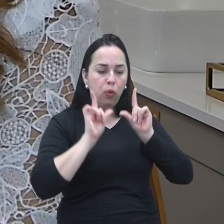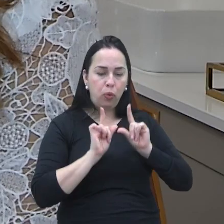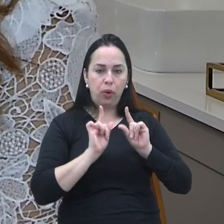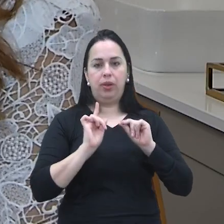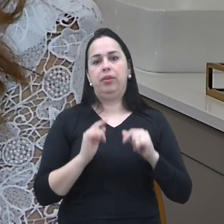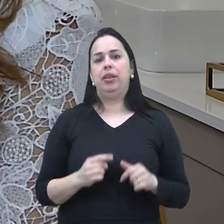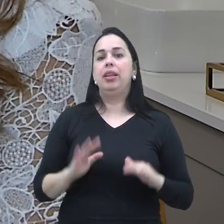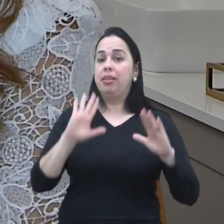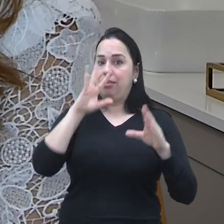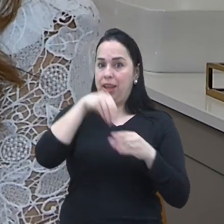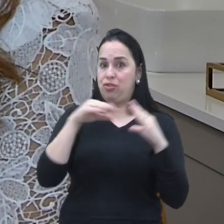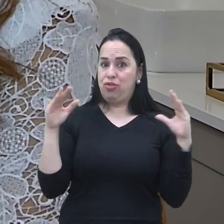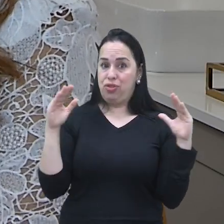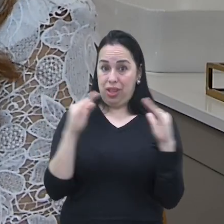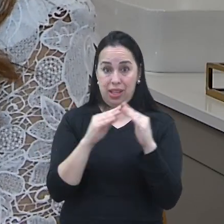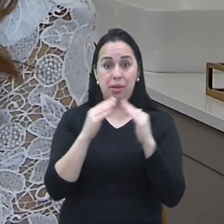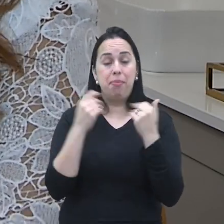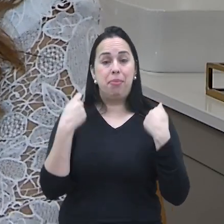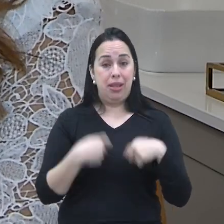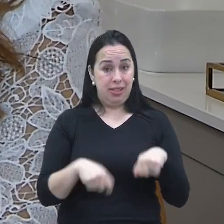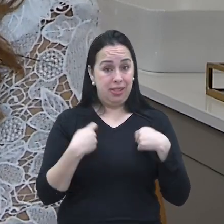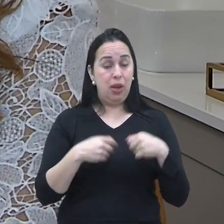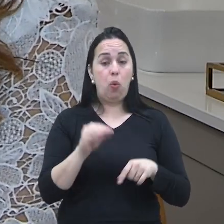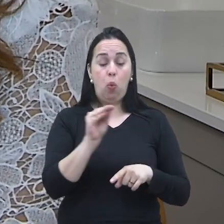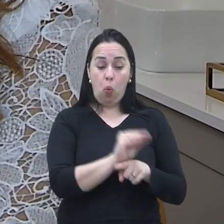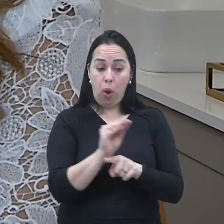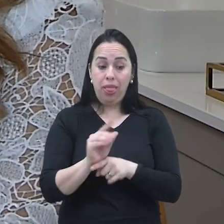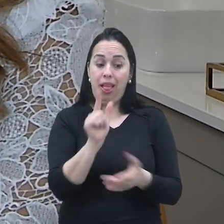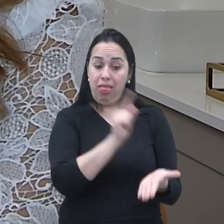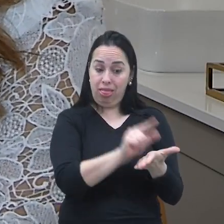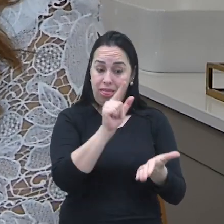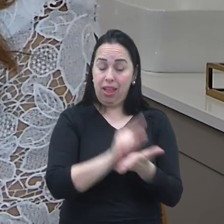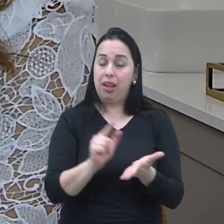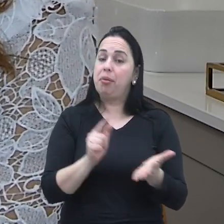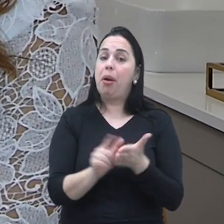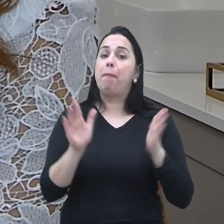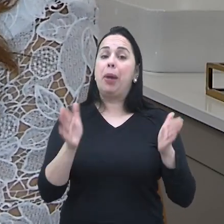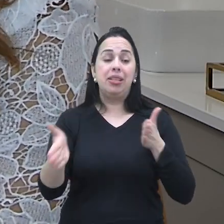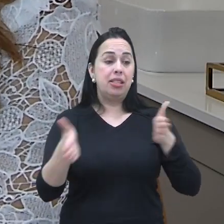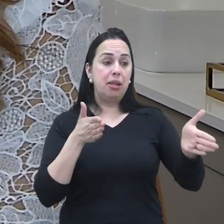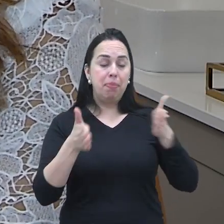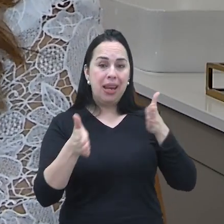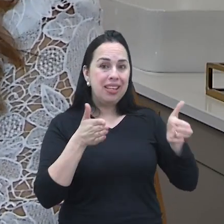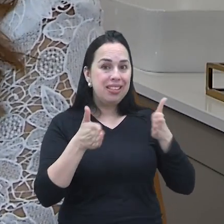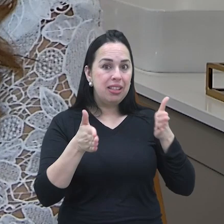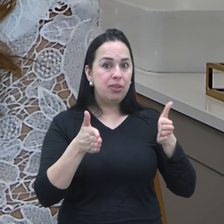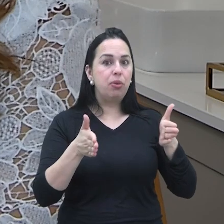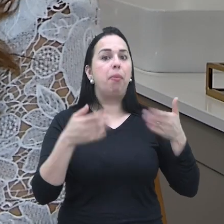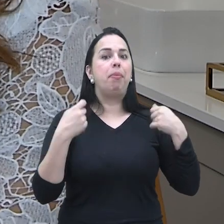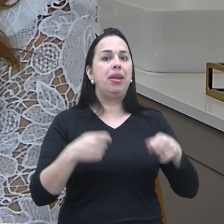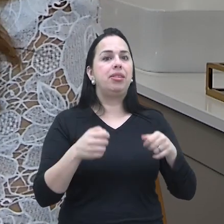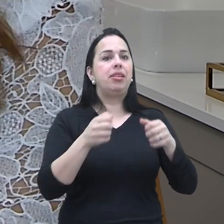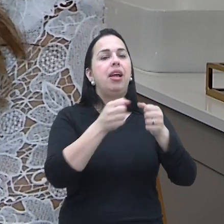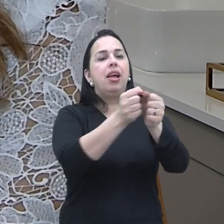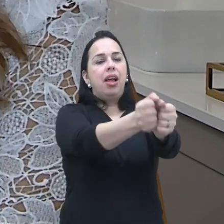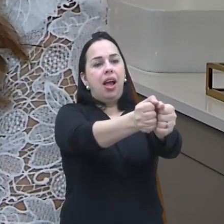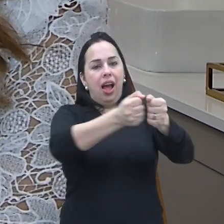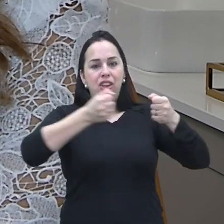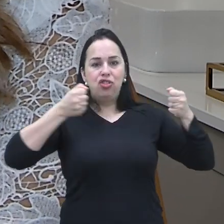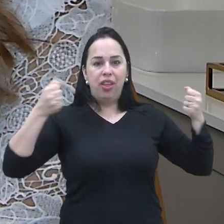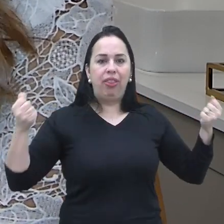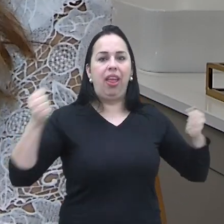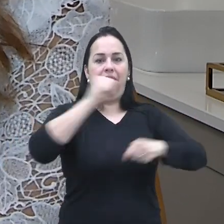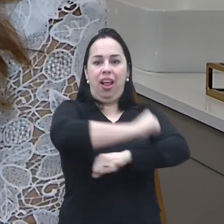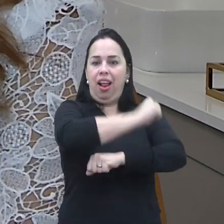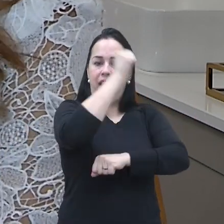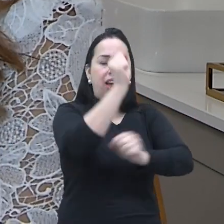gente tem que ter os cuidados com a casa. Então, isso a gente mantém o ano todo, mas nessa época, o que a gente faz? Casa mais arejada, evita de deixar os